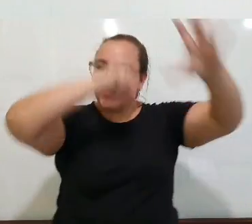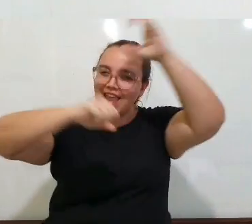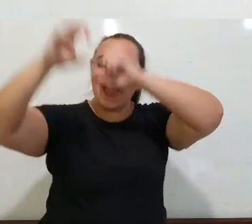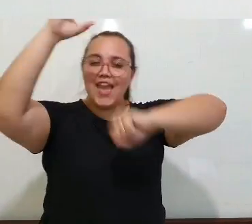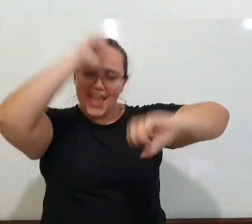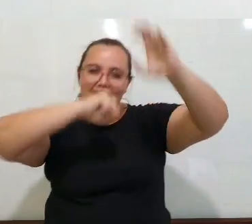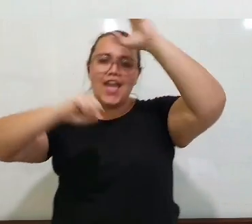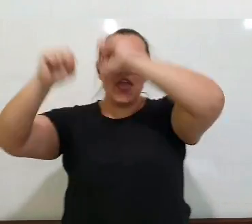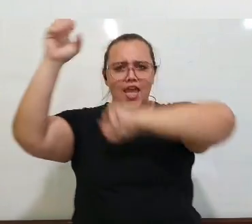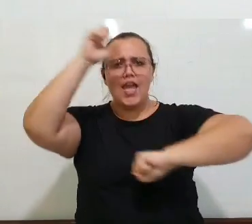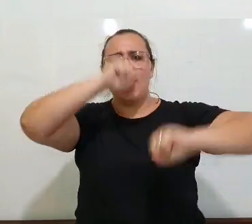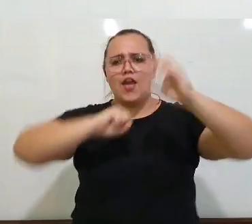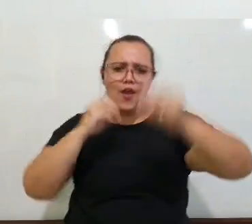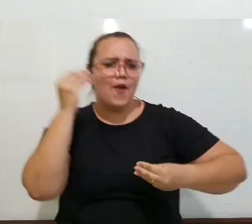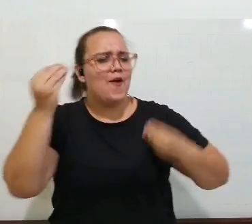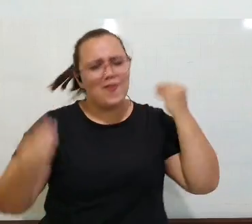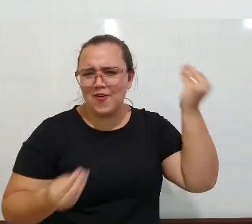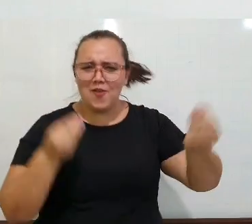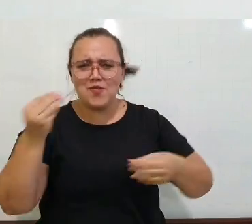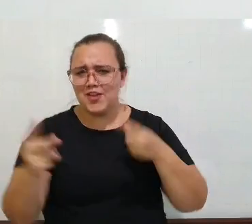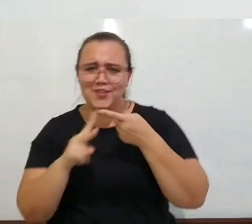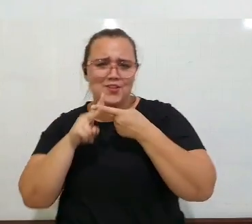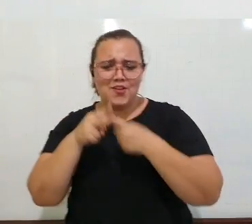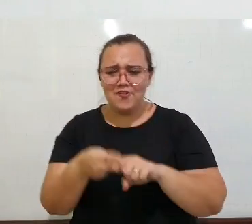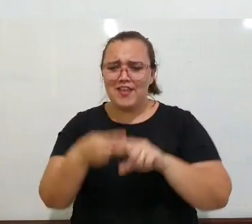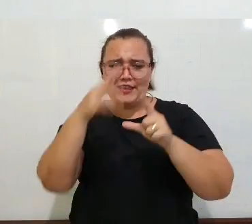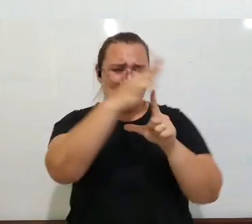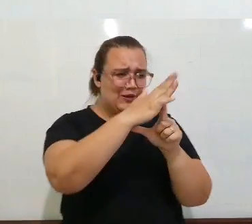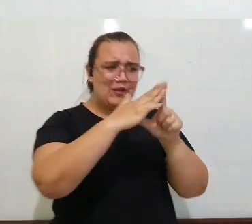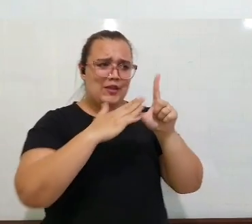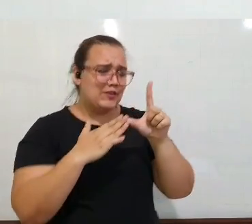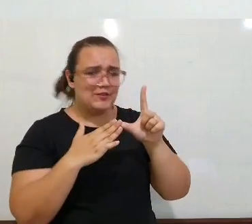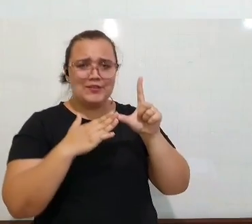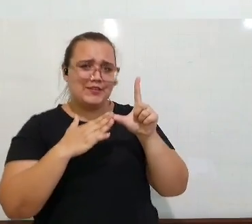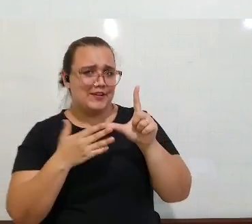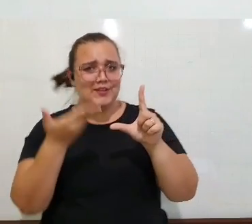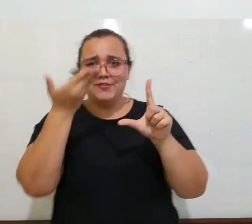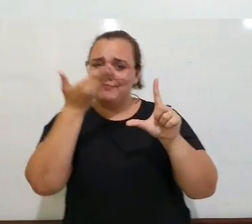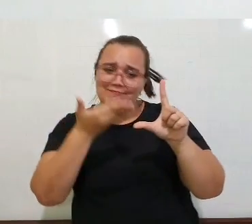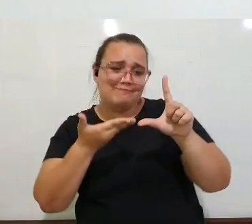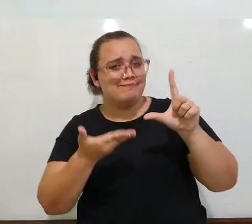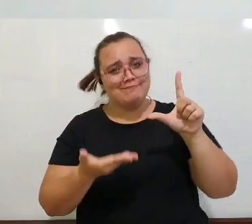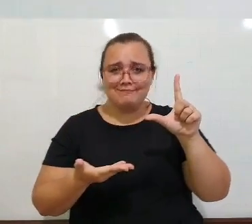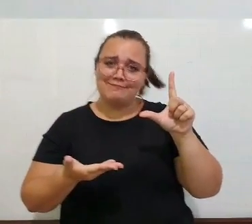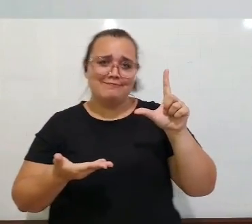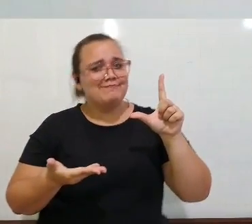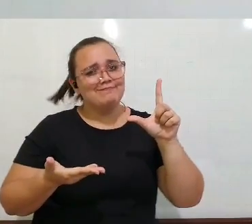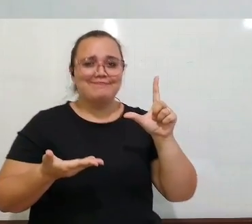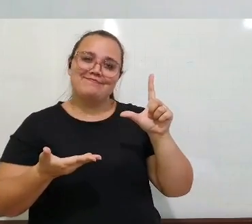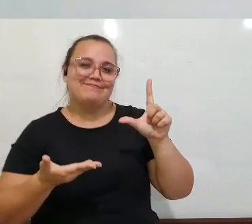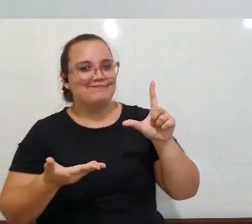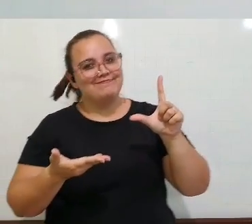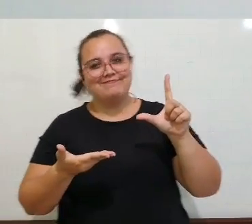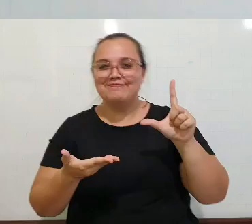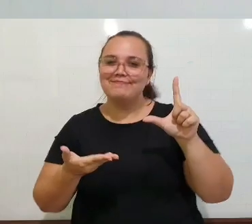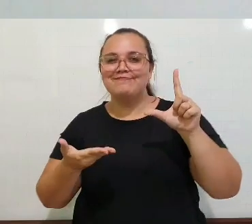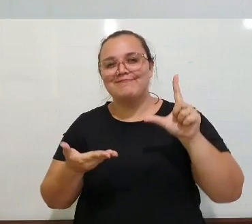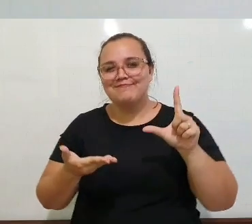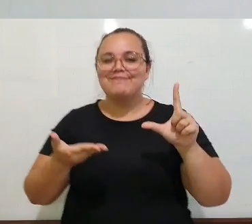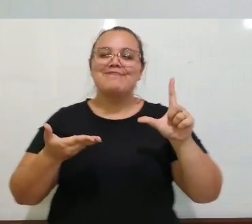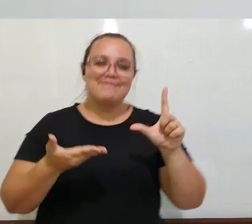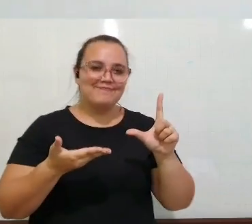querendo aprender as razões trigonométricas do triângulo